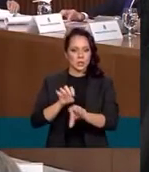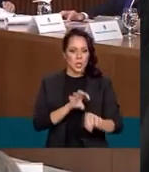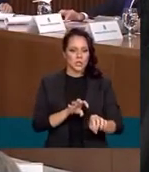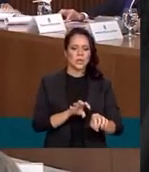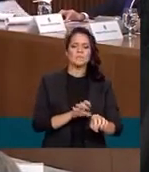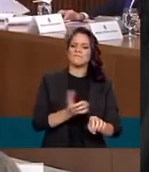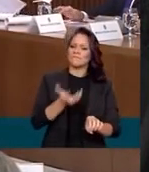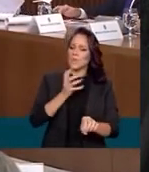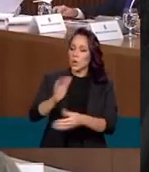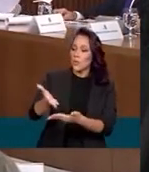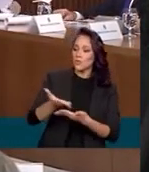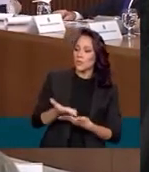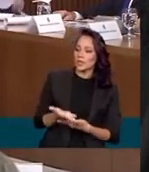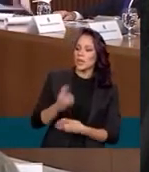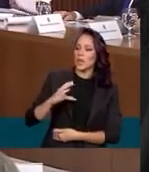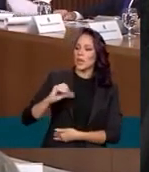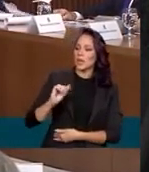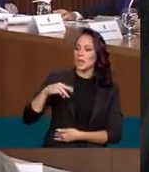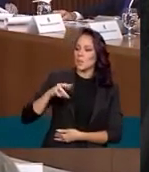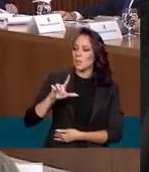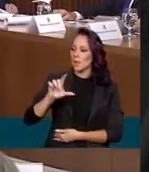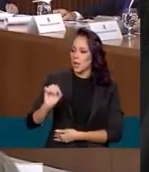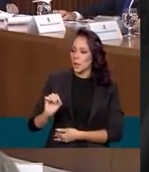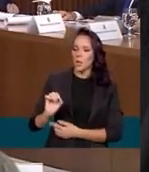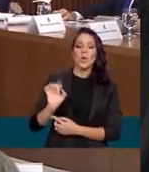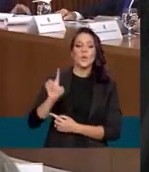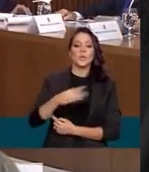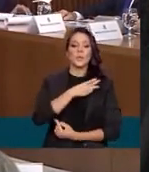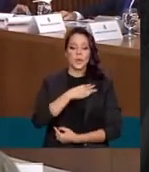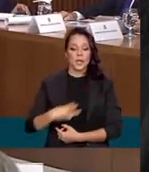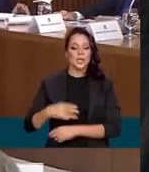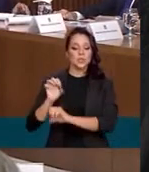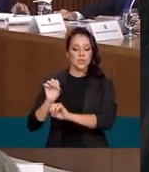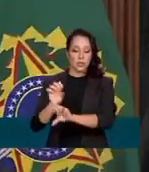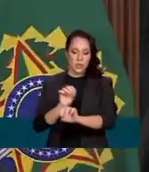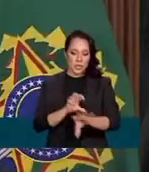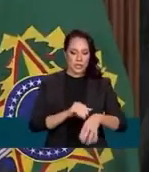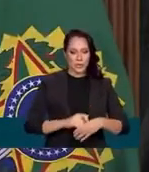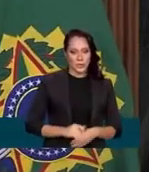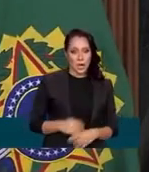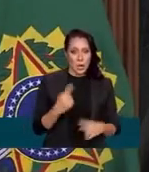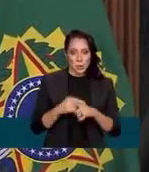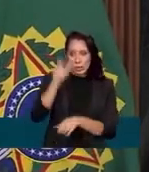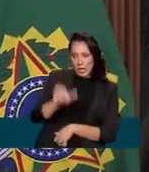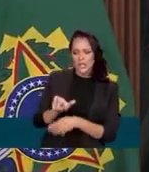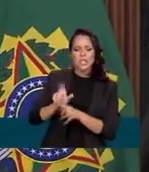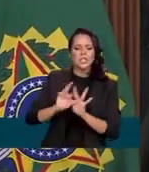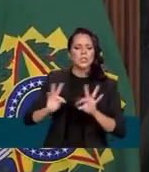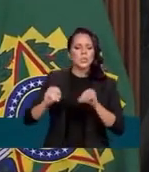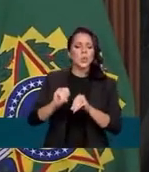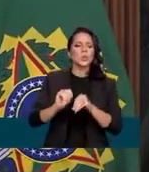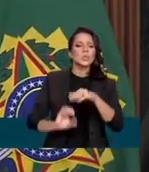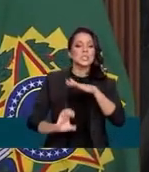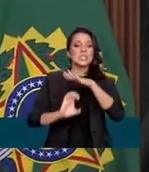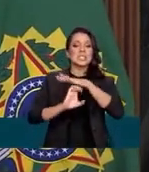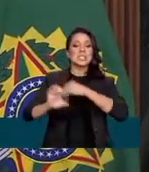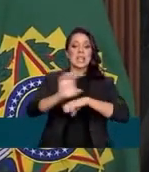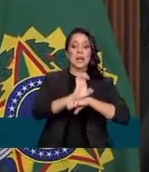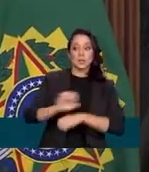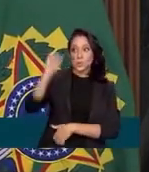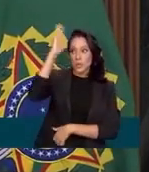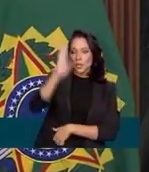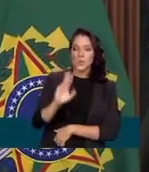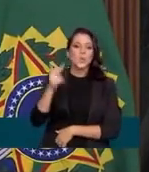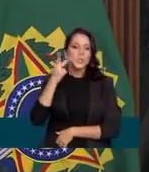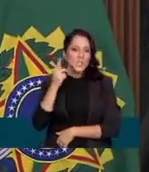deveriam falar sobre o caso né agora a ideia que ela fique quietinha que a minha quietinha A não ser que apareça alguma coisa muito bombástica nos próximos